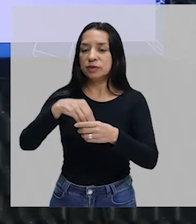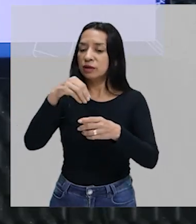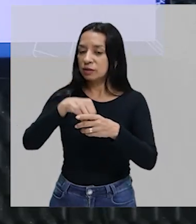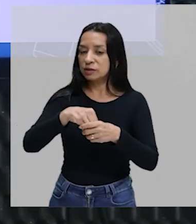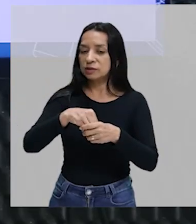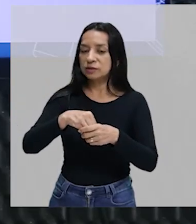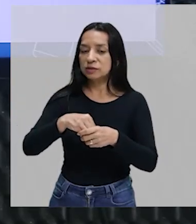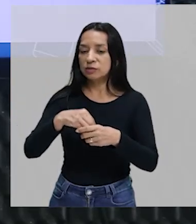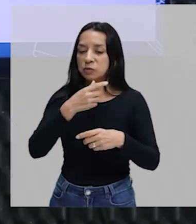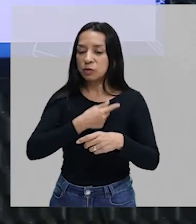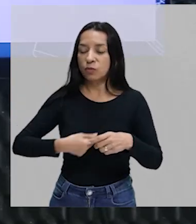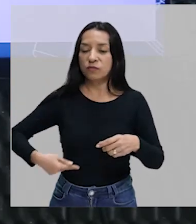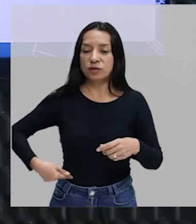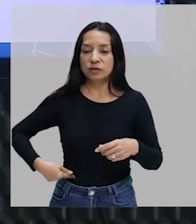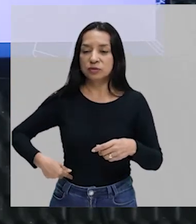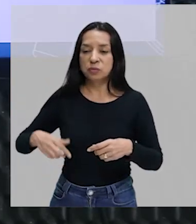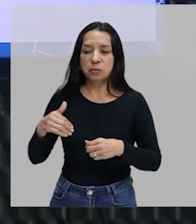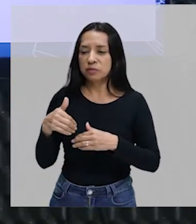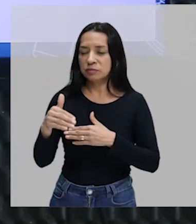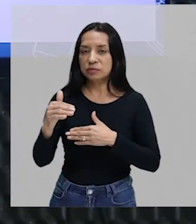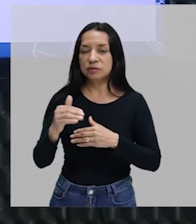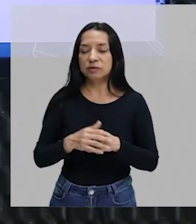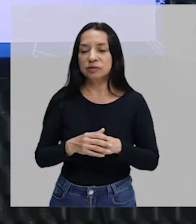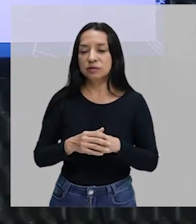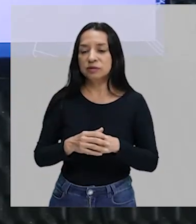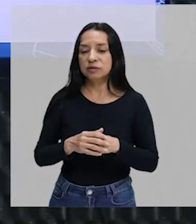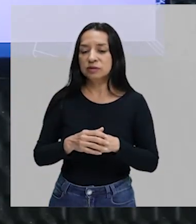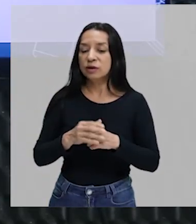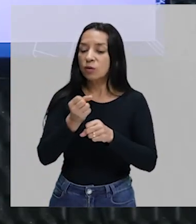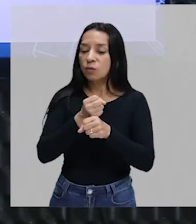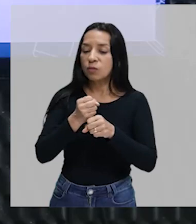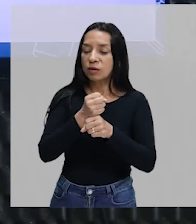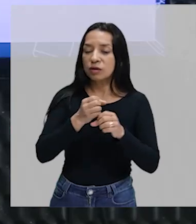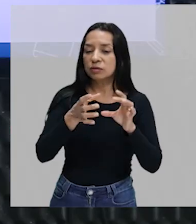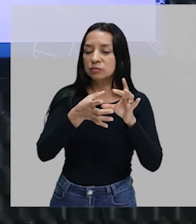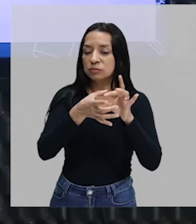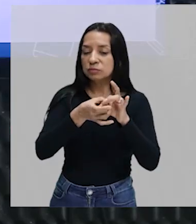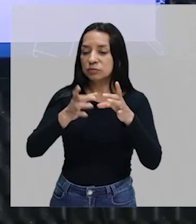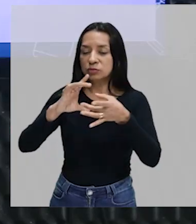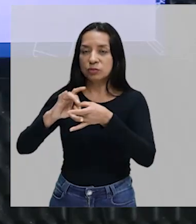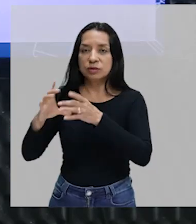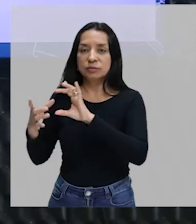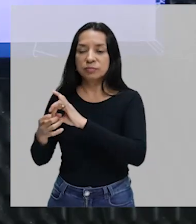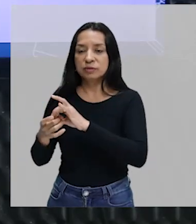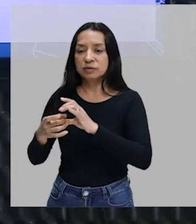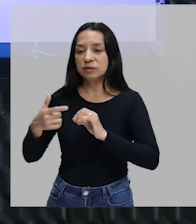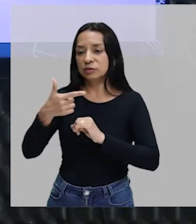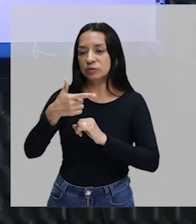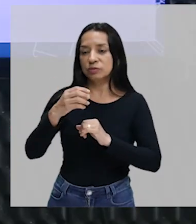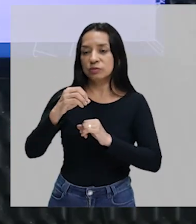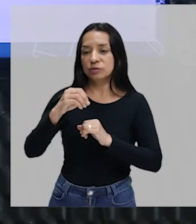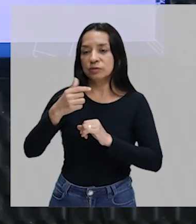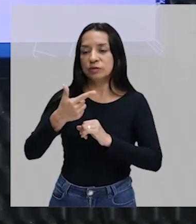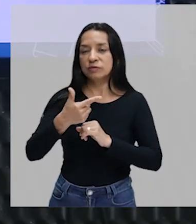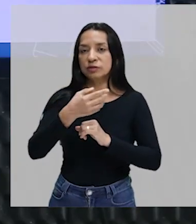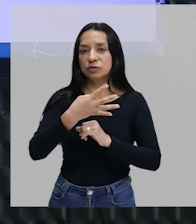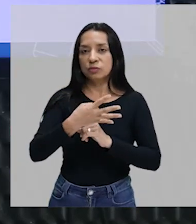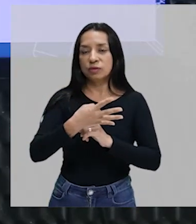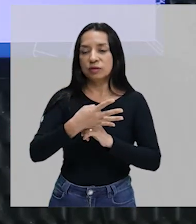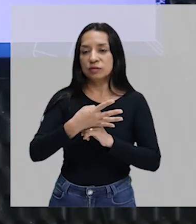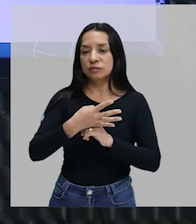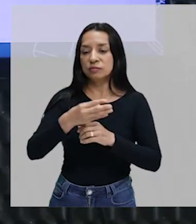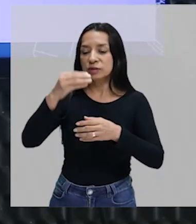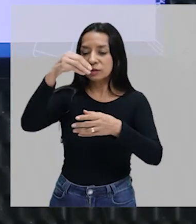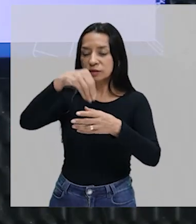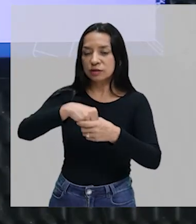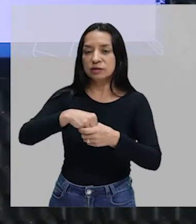presidente, governador e etc. E quando é ano de Olimpíadas, daqui a 2 anos, 2024, vai ser eleição